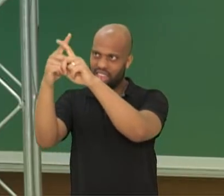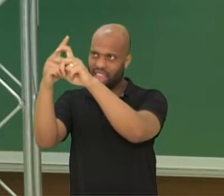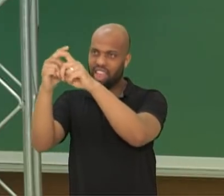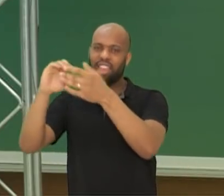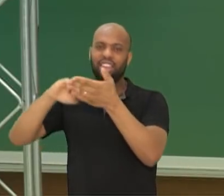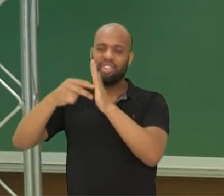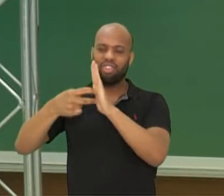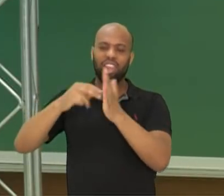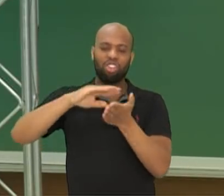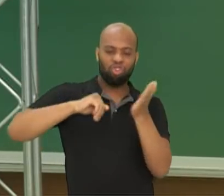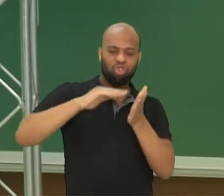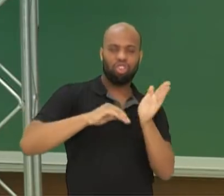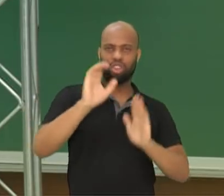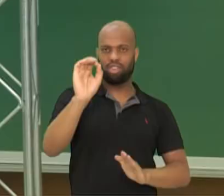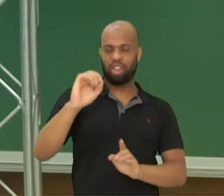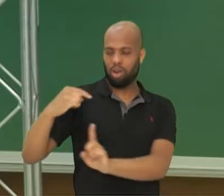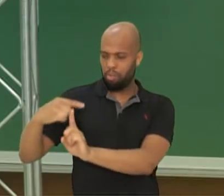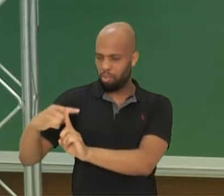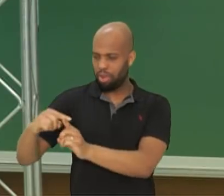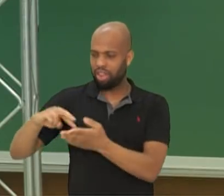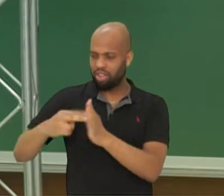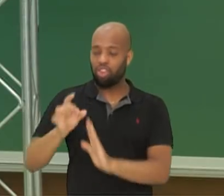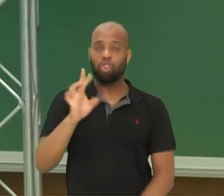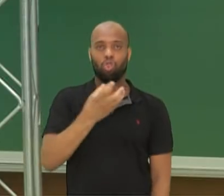conjunto e o positivo traz só os valores